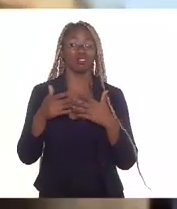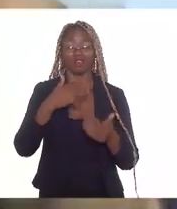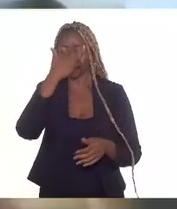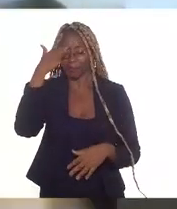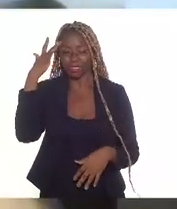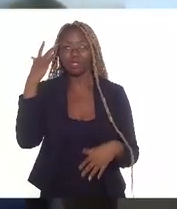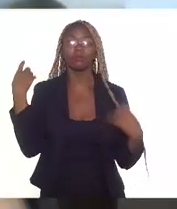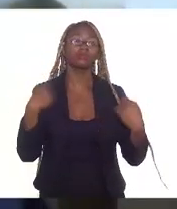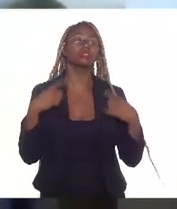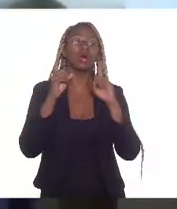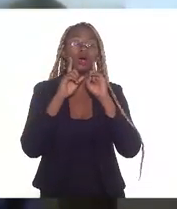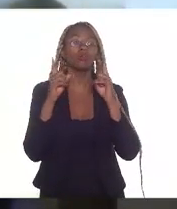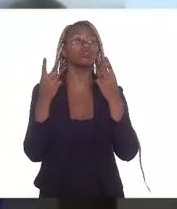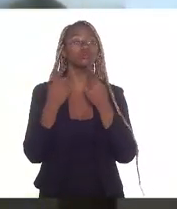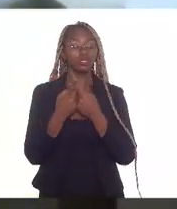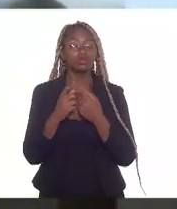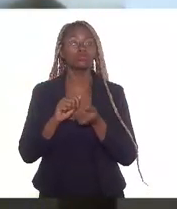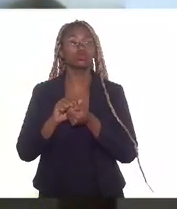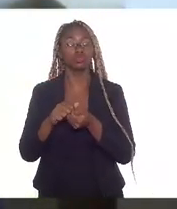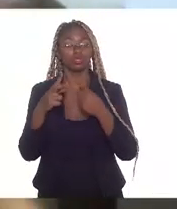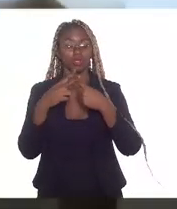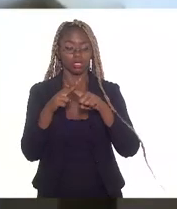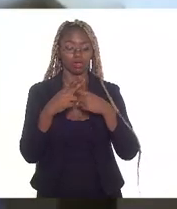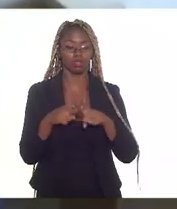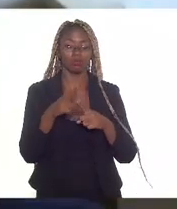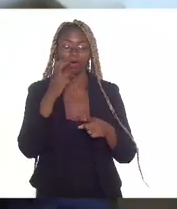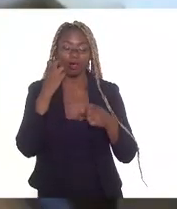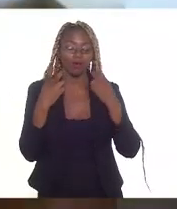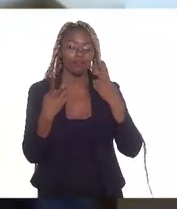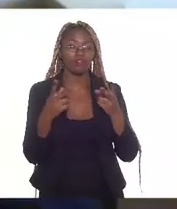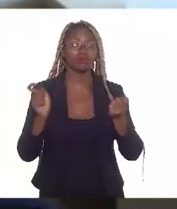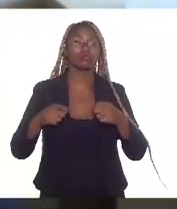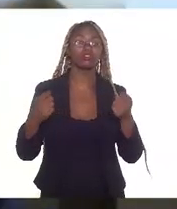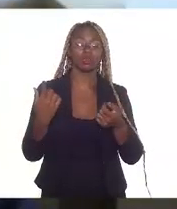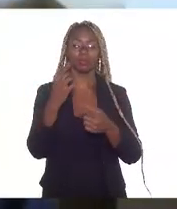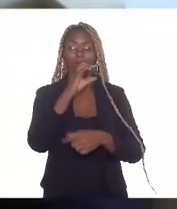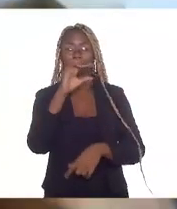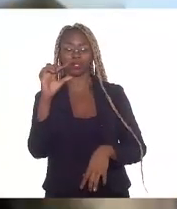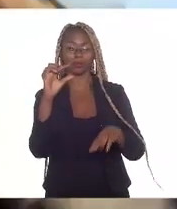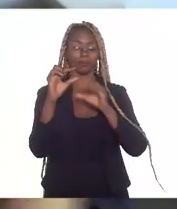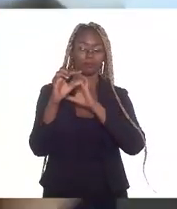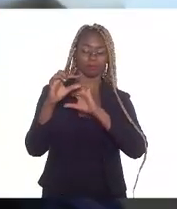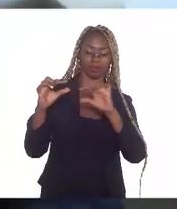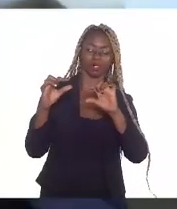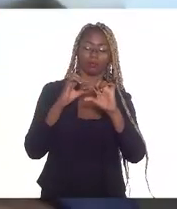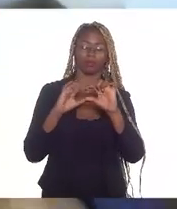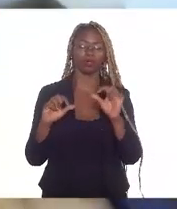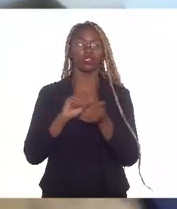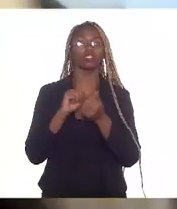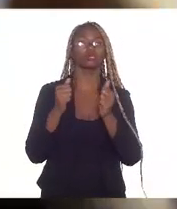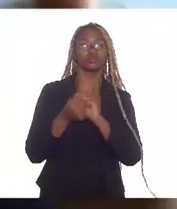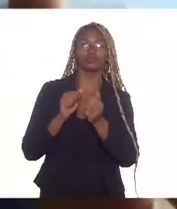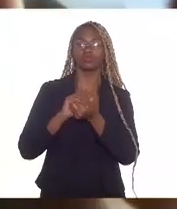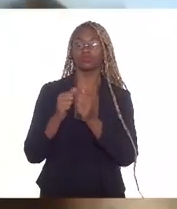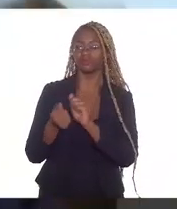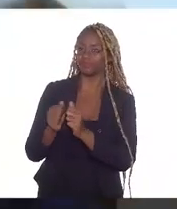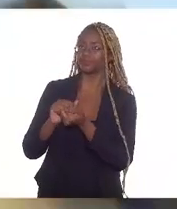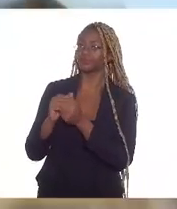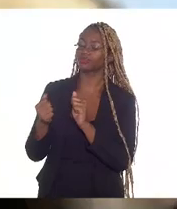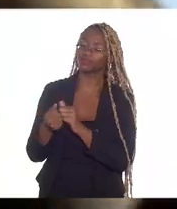com as emendas na mão, para ver que subemendas a gente pode fazer a emenda para adaptar o projeto a essa realidade